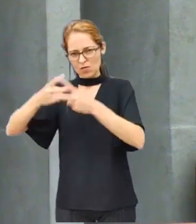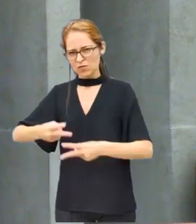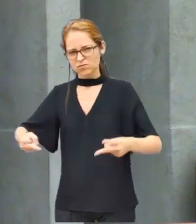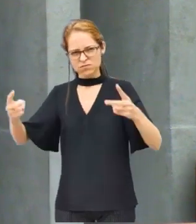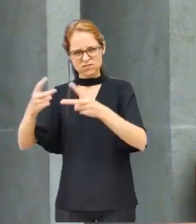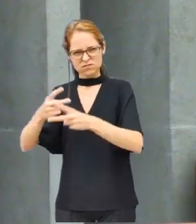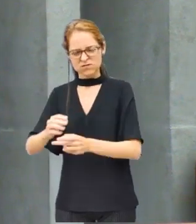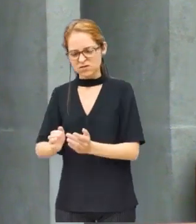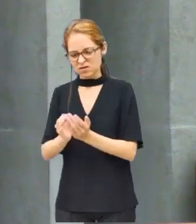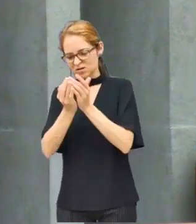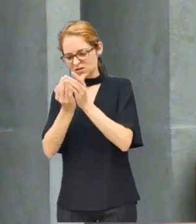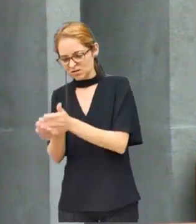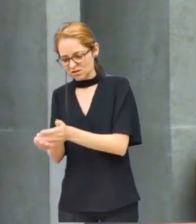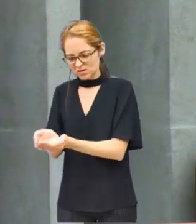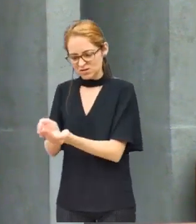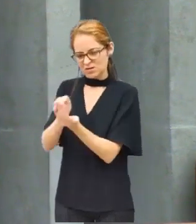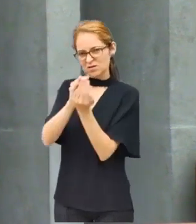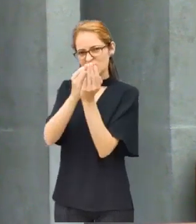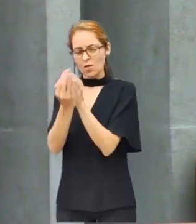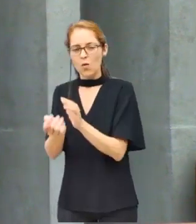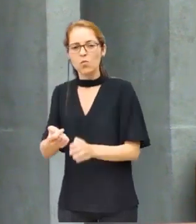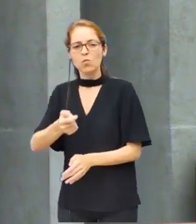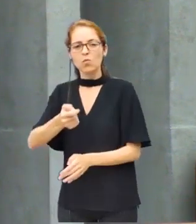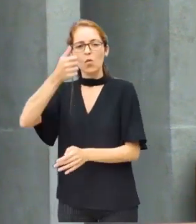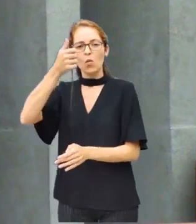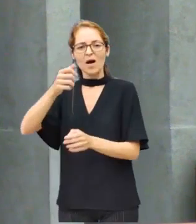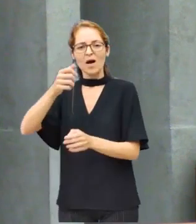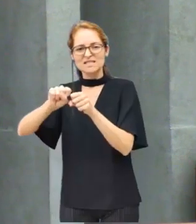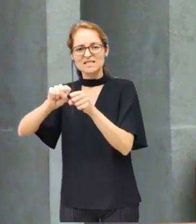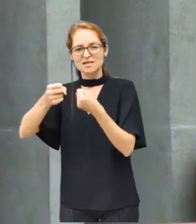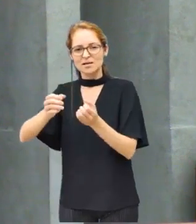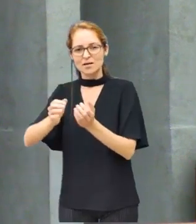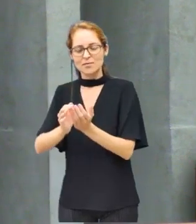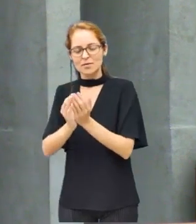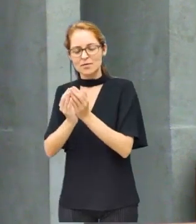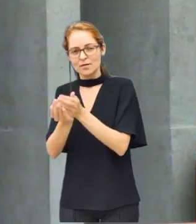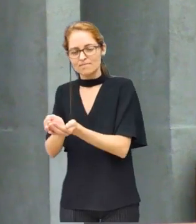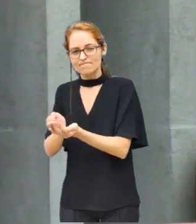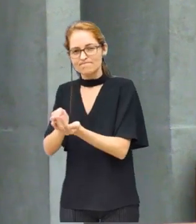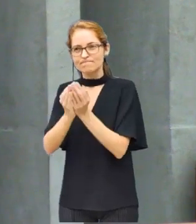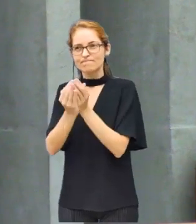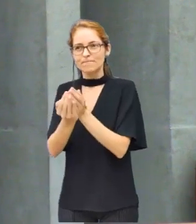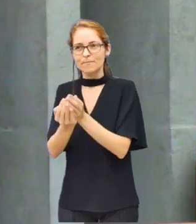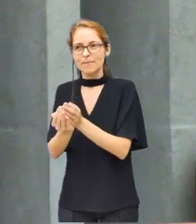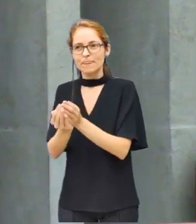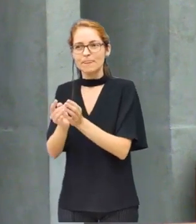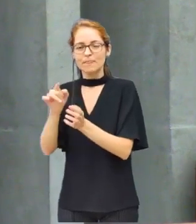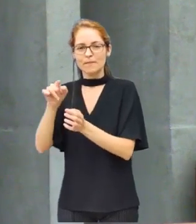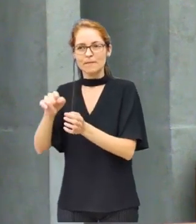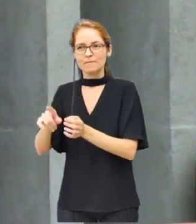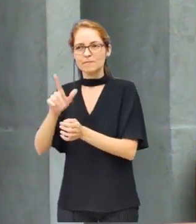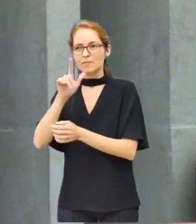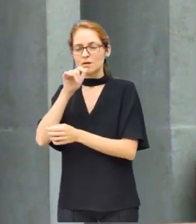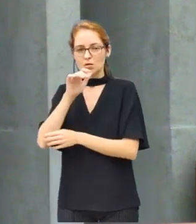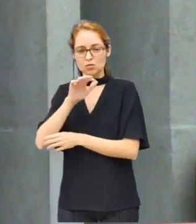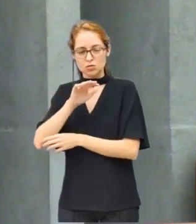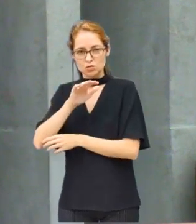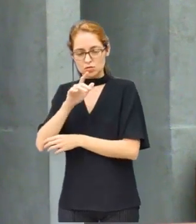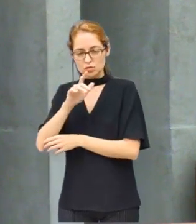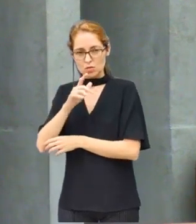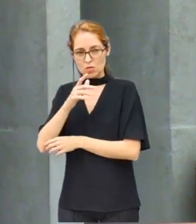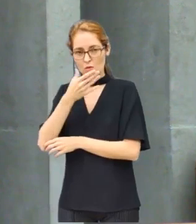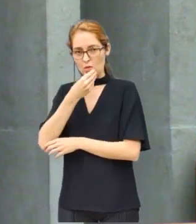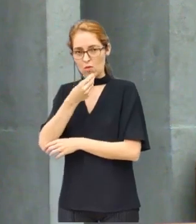tempestade, e o navio estava a ponto de se despedaçar. Então, os marinheiros, cheios de medo,